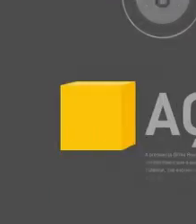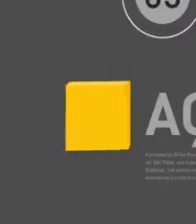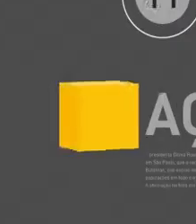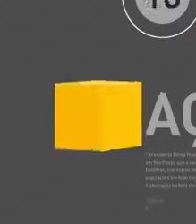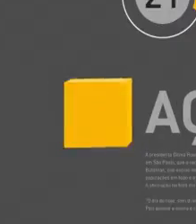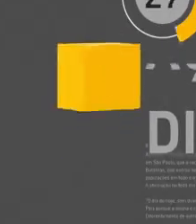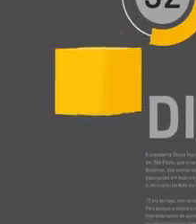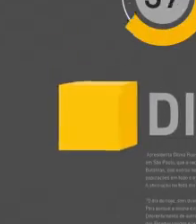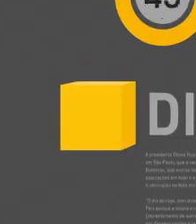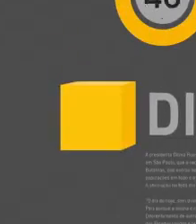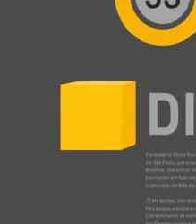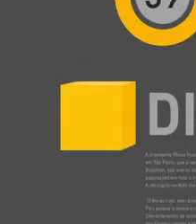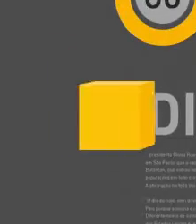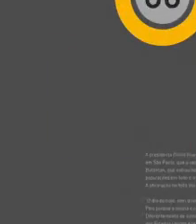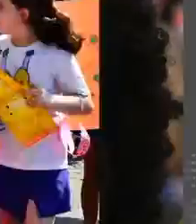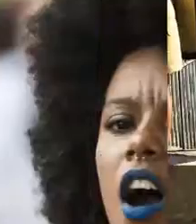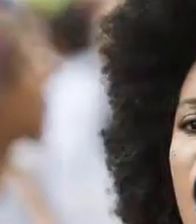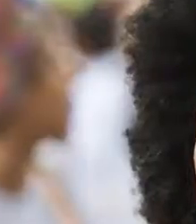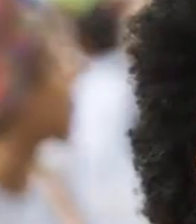o